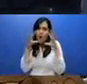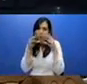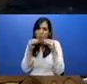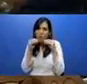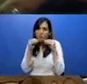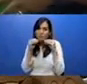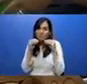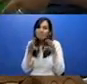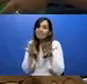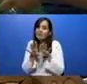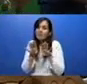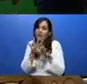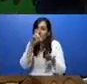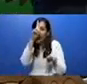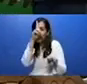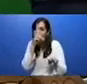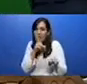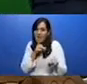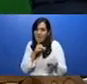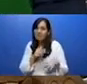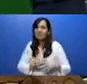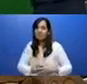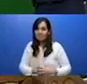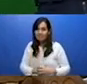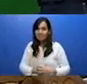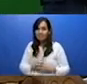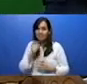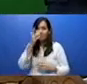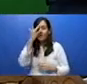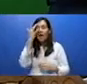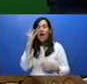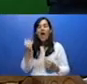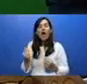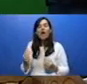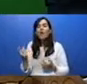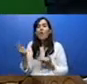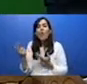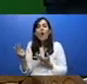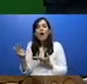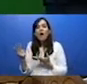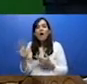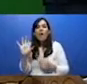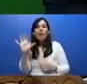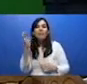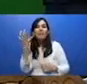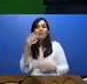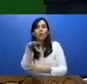solar, tá bom? O que aconteceu com os dinossauros, tá?